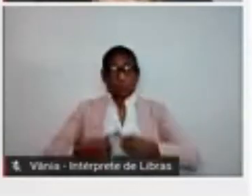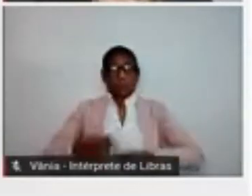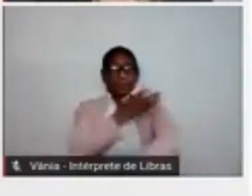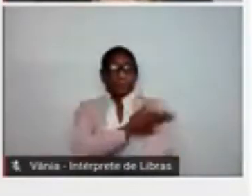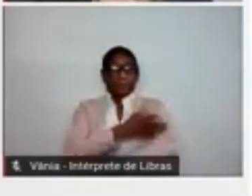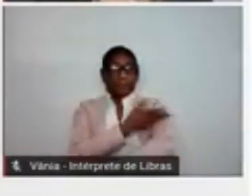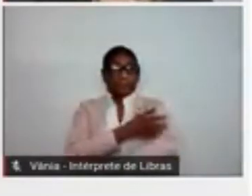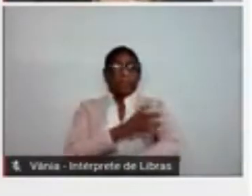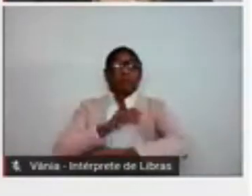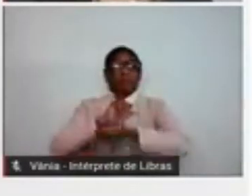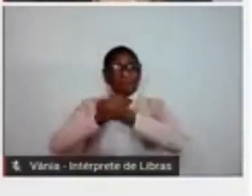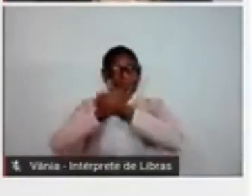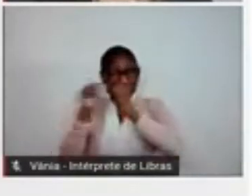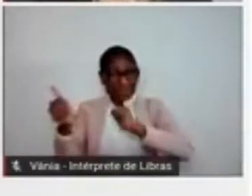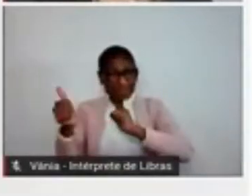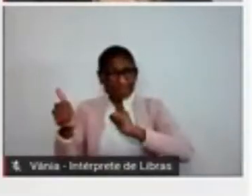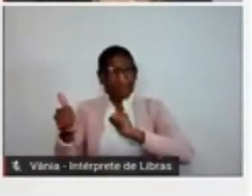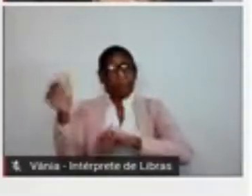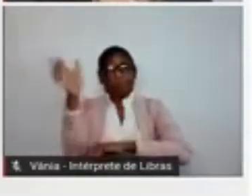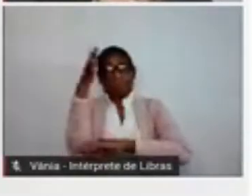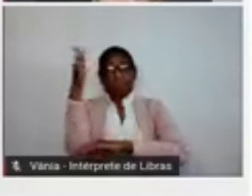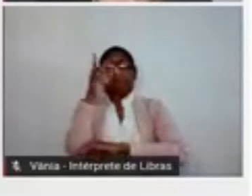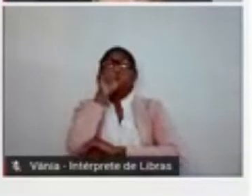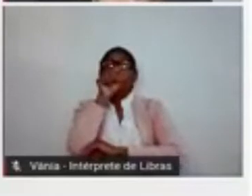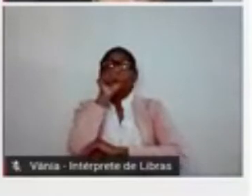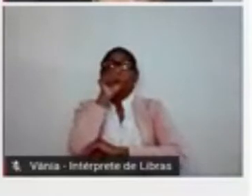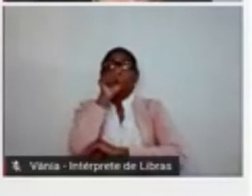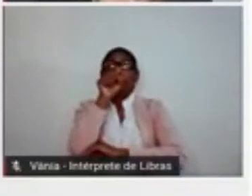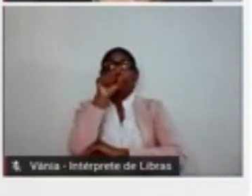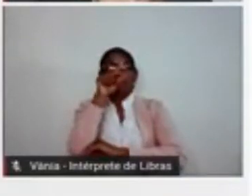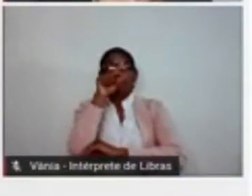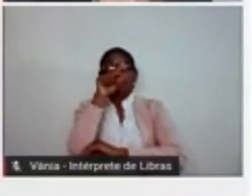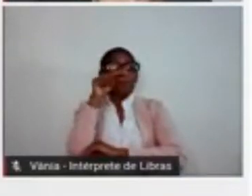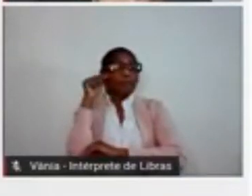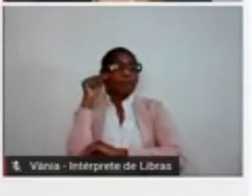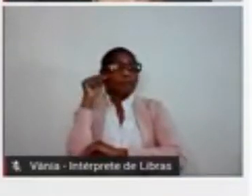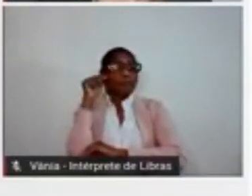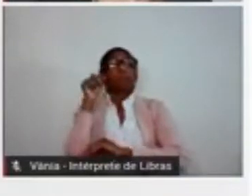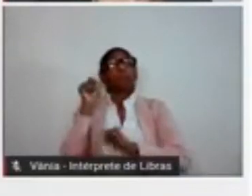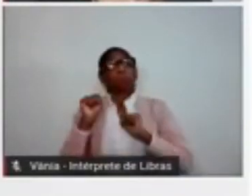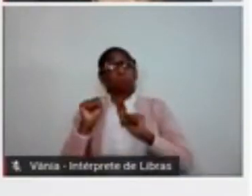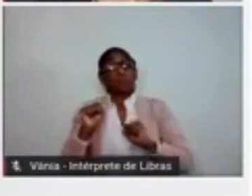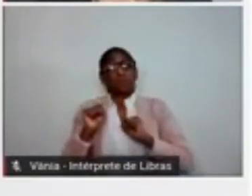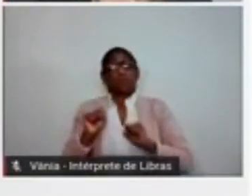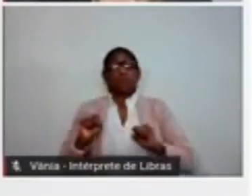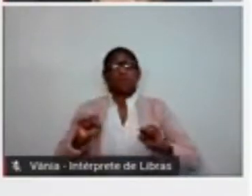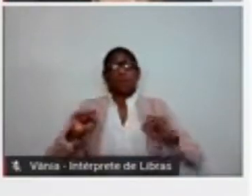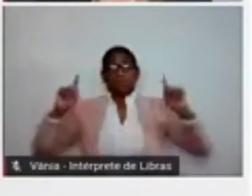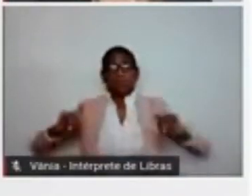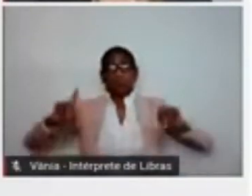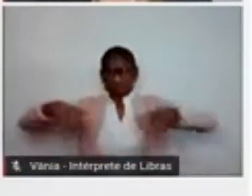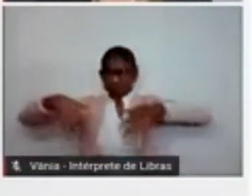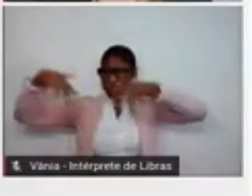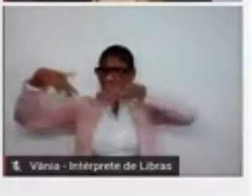atletas profissionais estão permitidas nas bandeiras amarela e laranja, exclusivo para atletas e equipes, sem a presença de público,